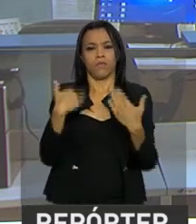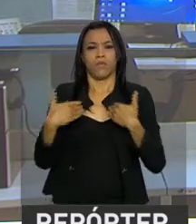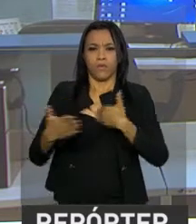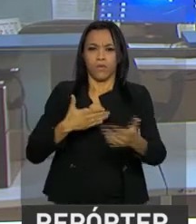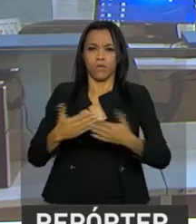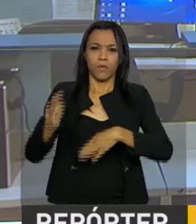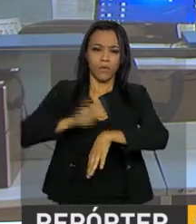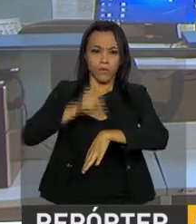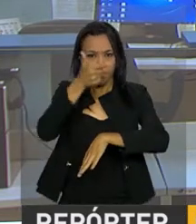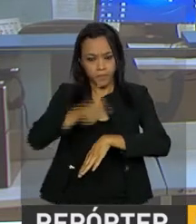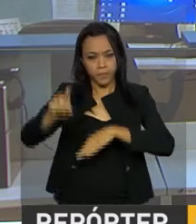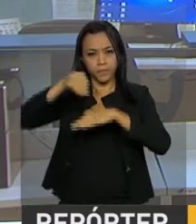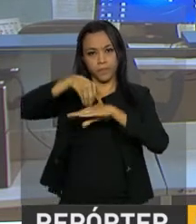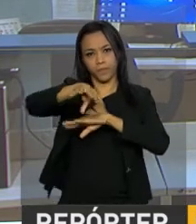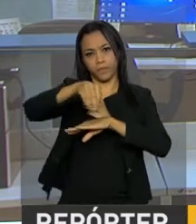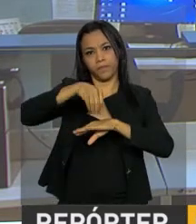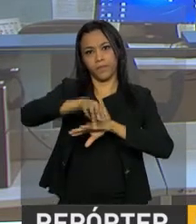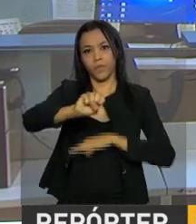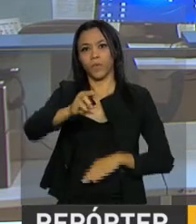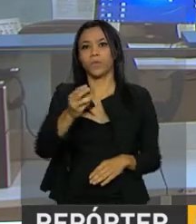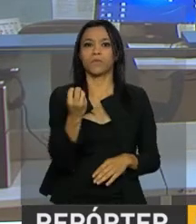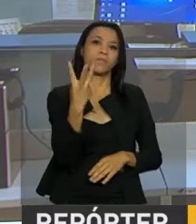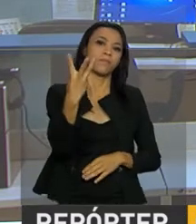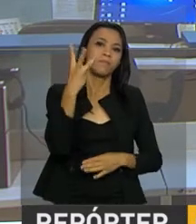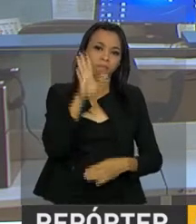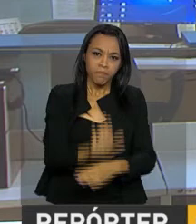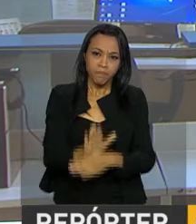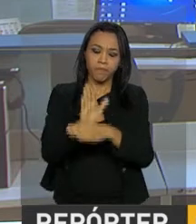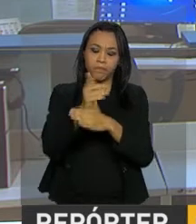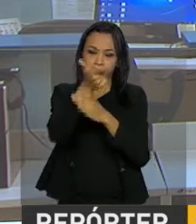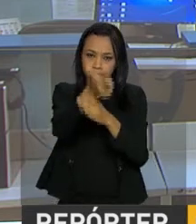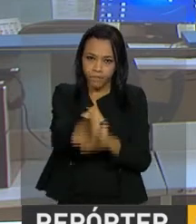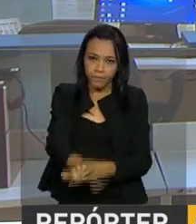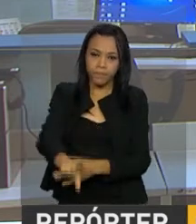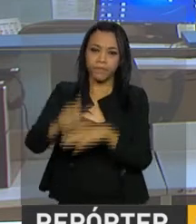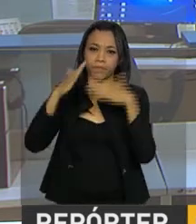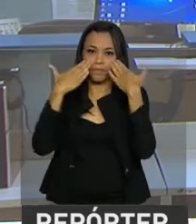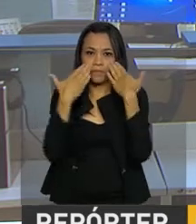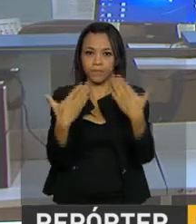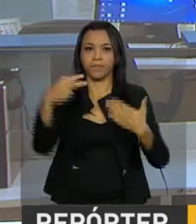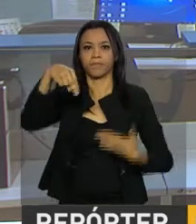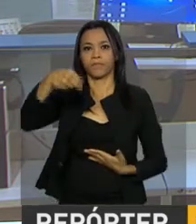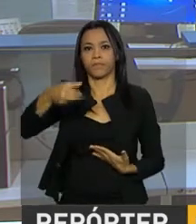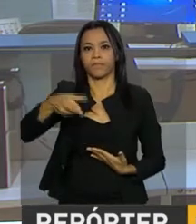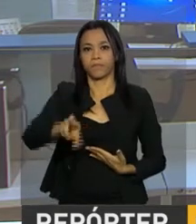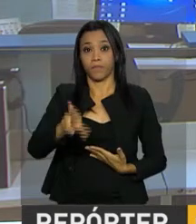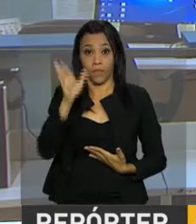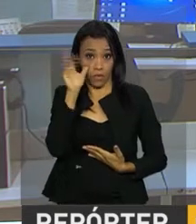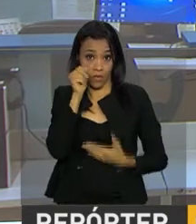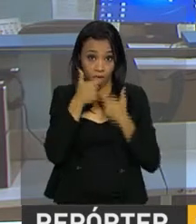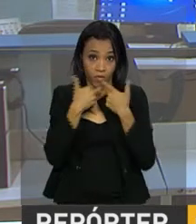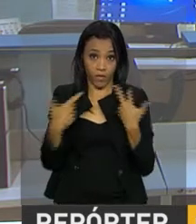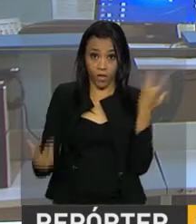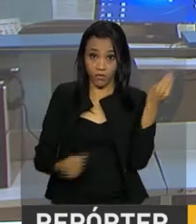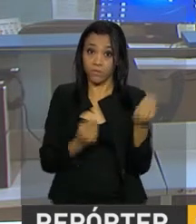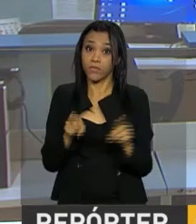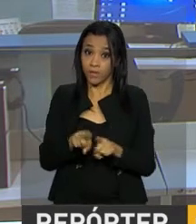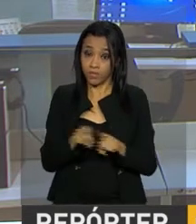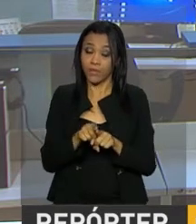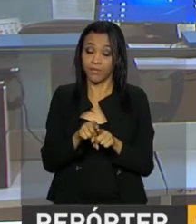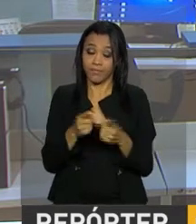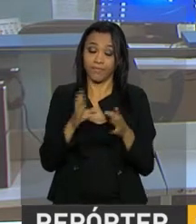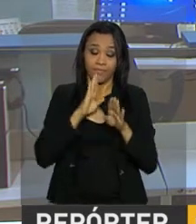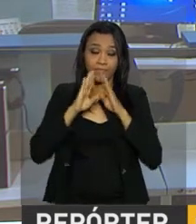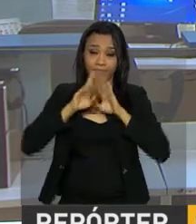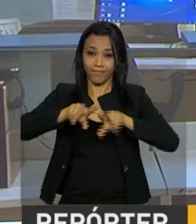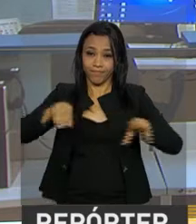momento com outras informações ou às 15h na próxima edição do Repórter NBR. Acompanhe as novidades também pelas nossas redes